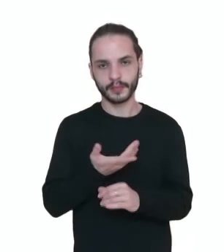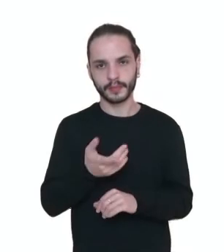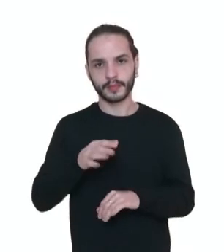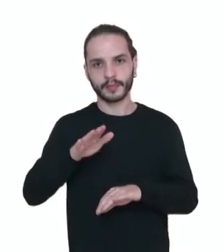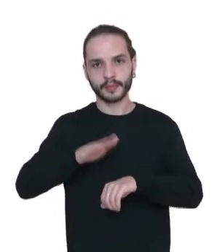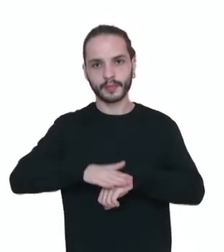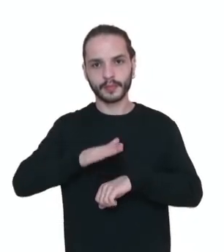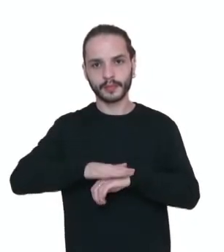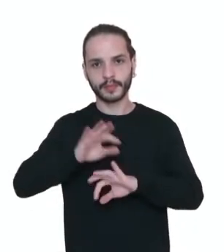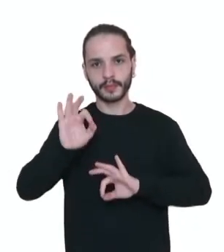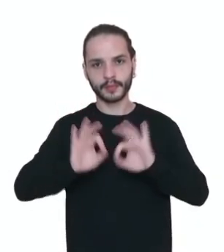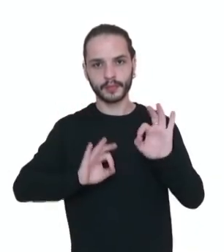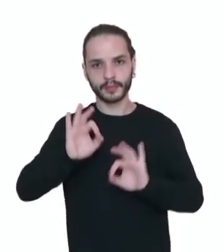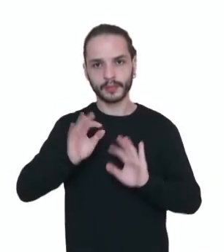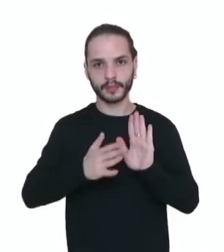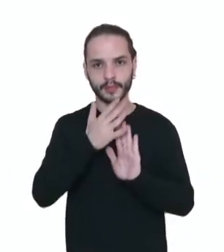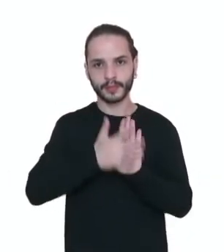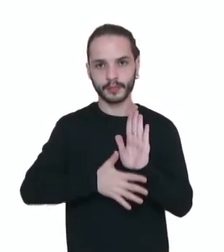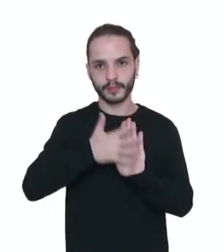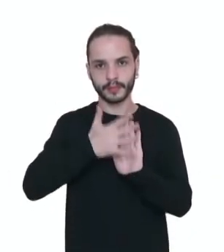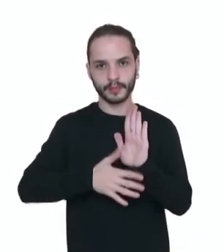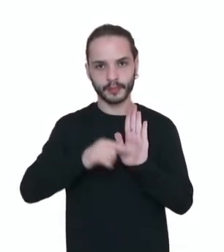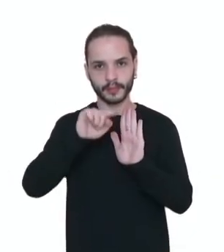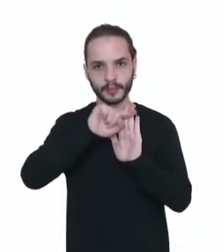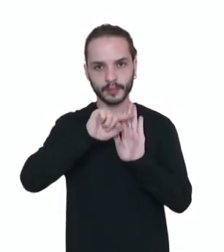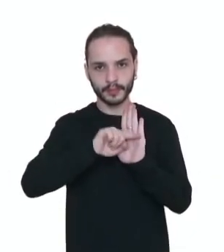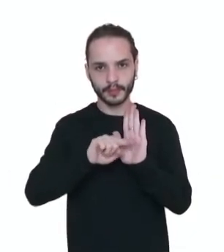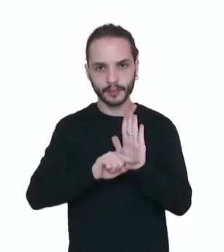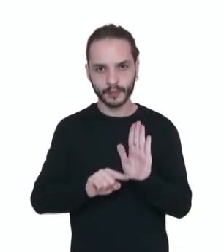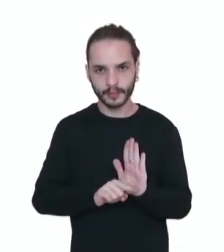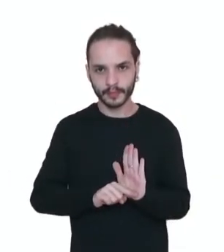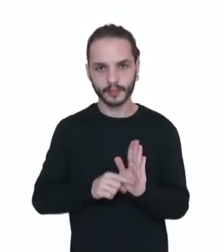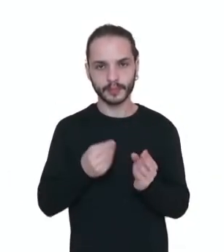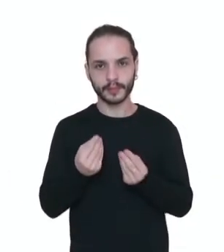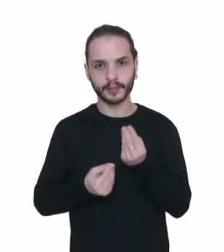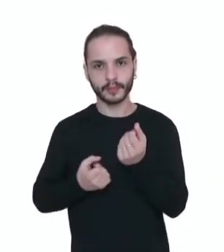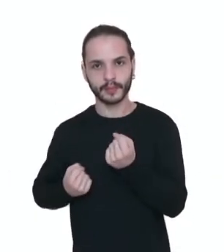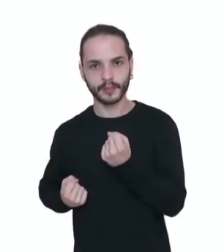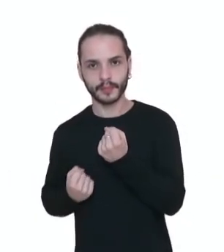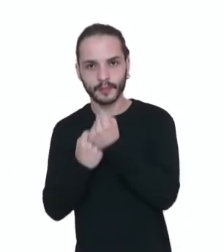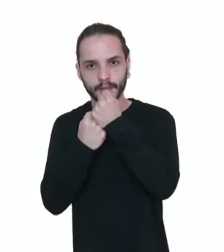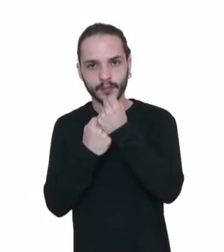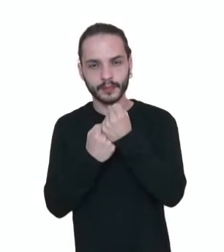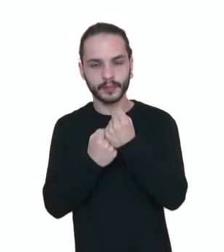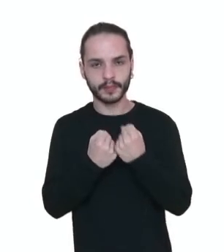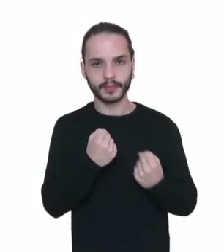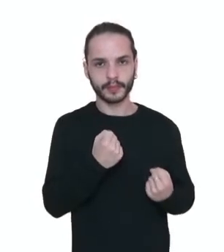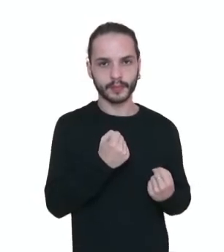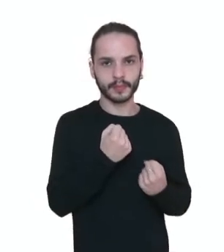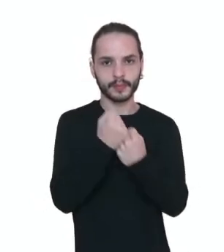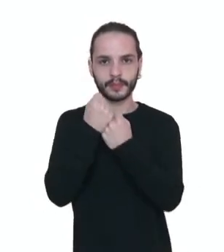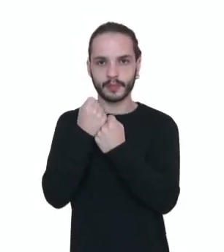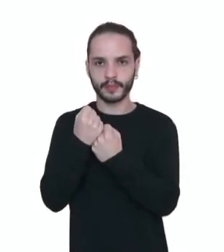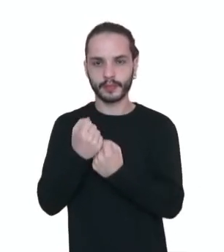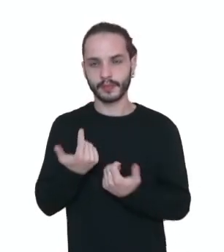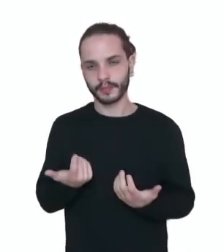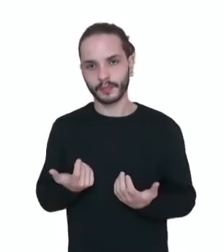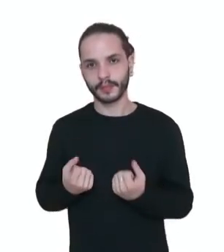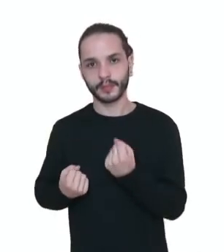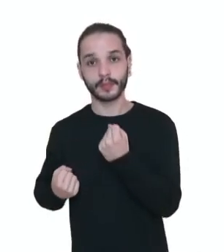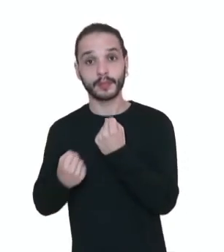a defesa, né, e a acusação. Então, na defesa, uma sugestão é ler o livro impresso já é